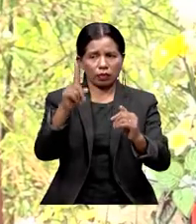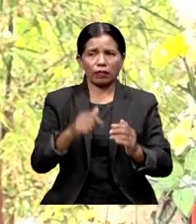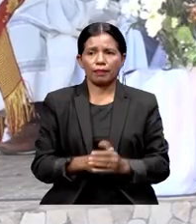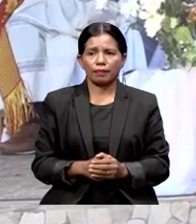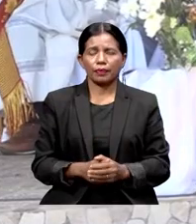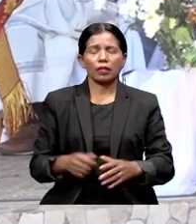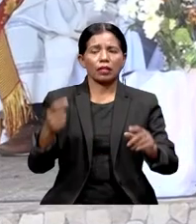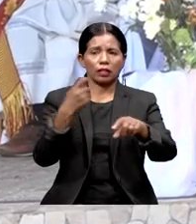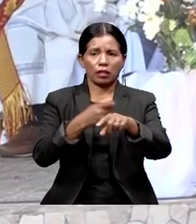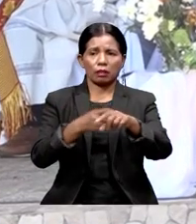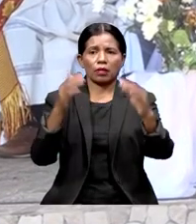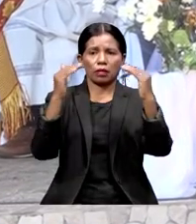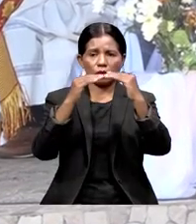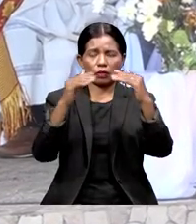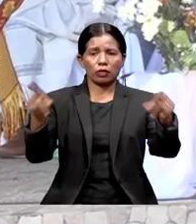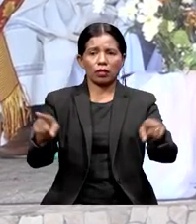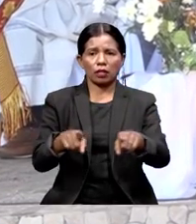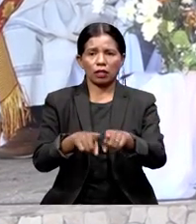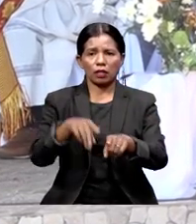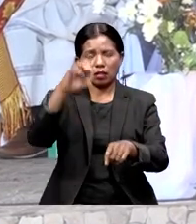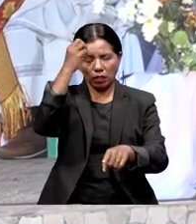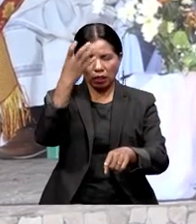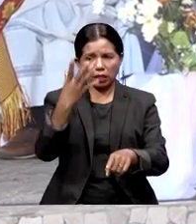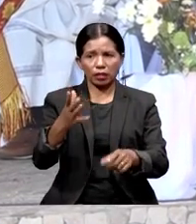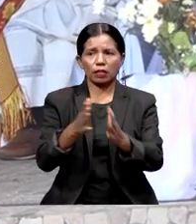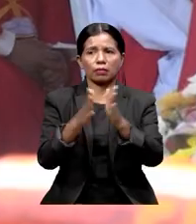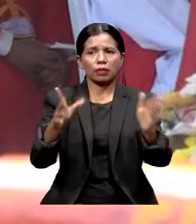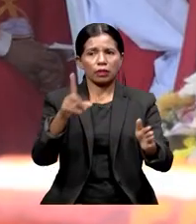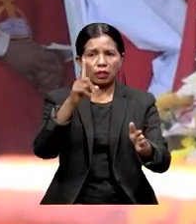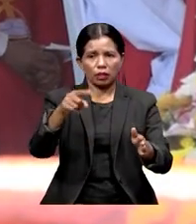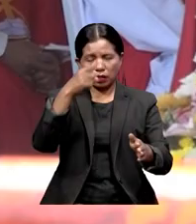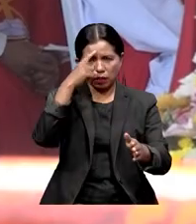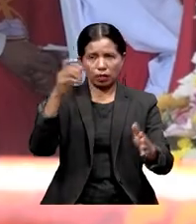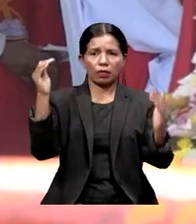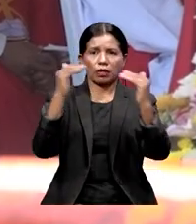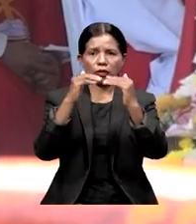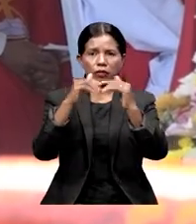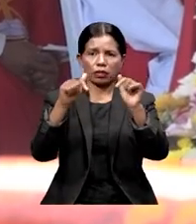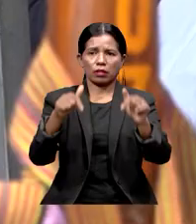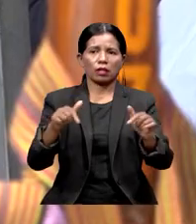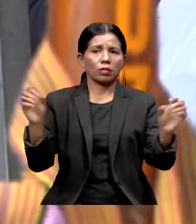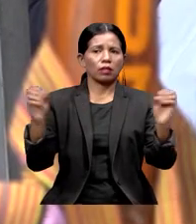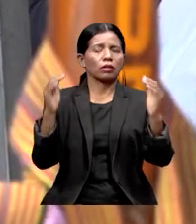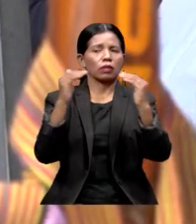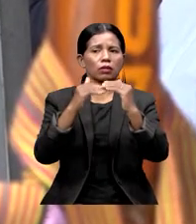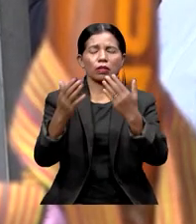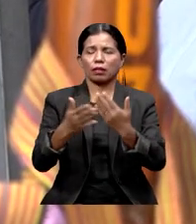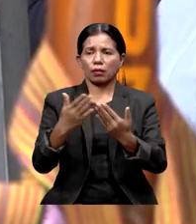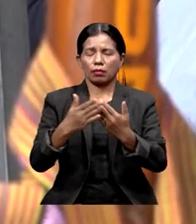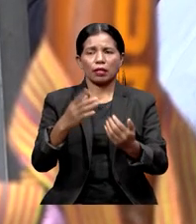momentu encontro ida ne nuda momentu graça ni an ida tan encontro ida ne maos encontro bai bai ni an